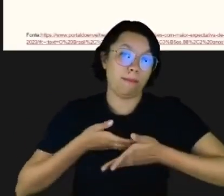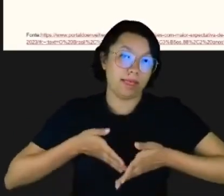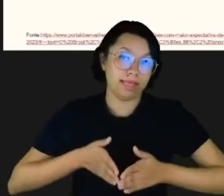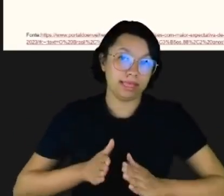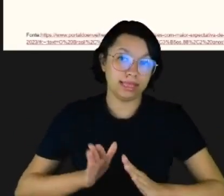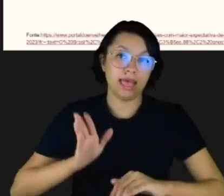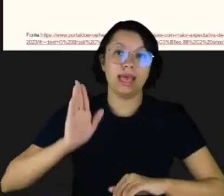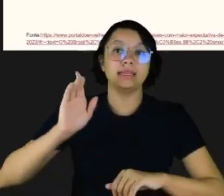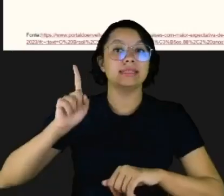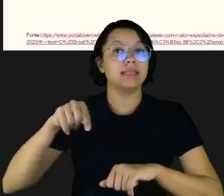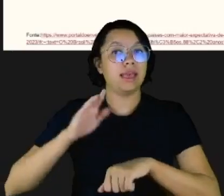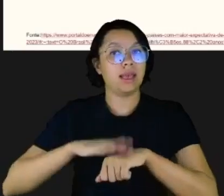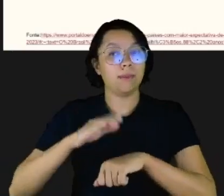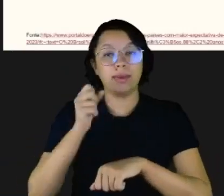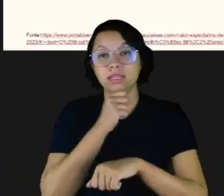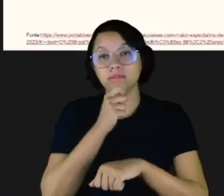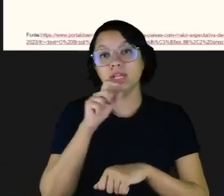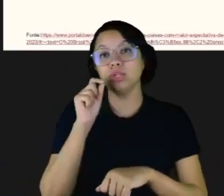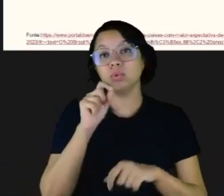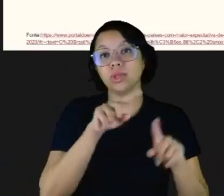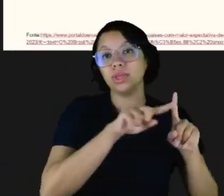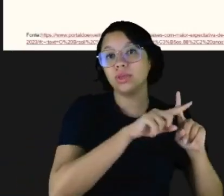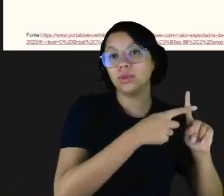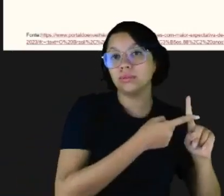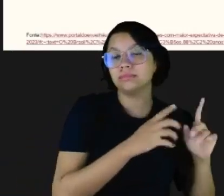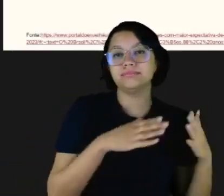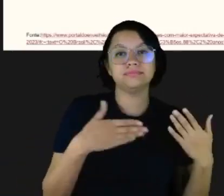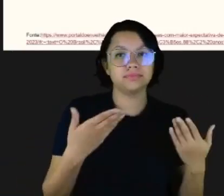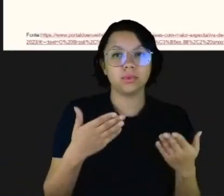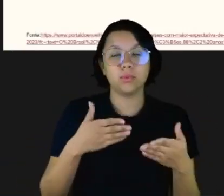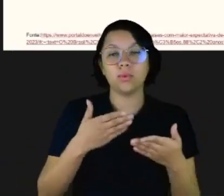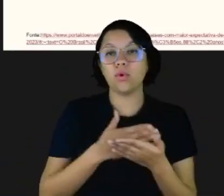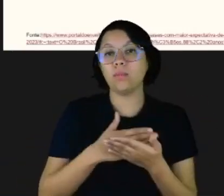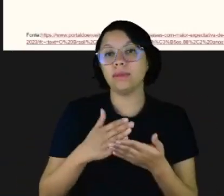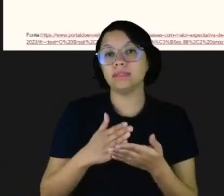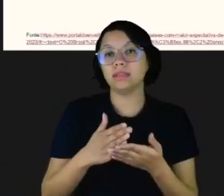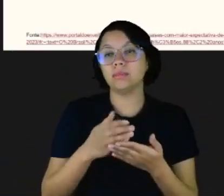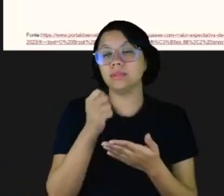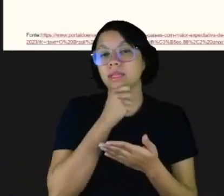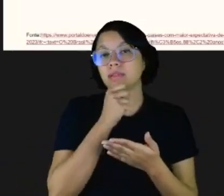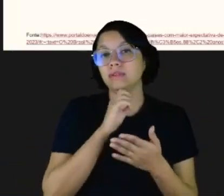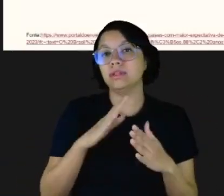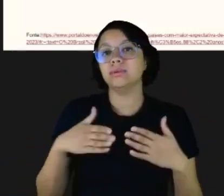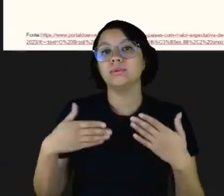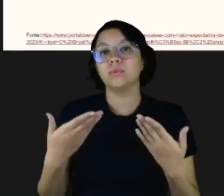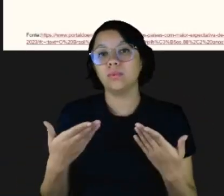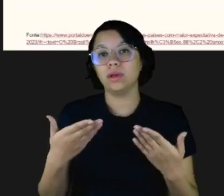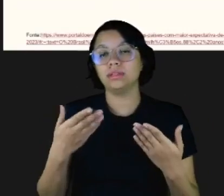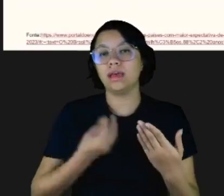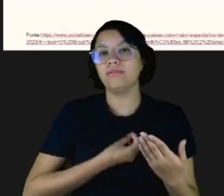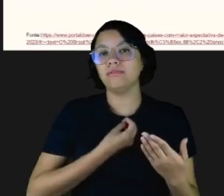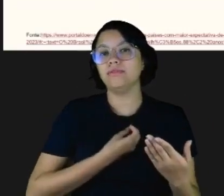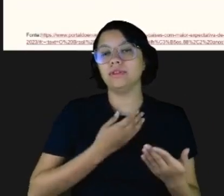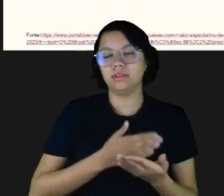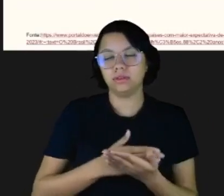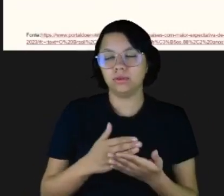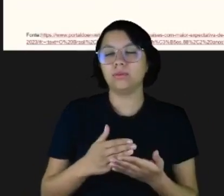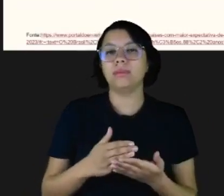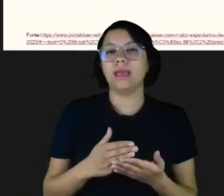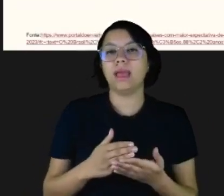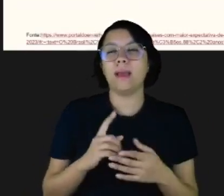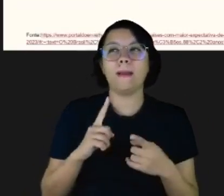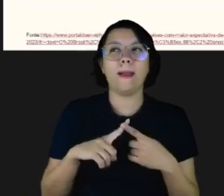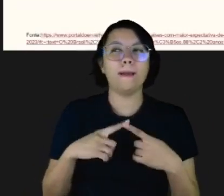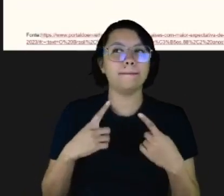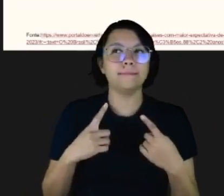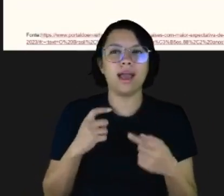ventre. Então, a gente começa a envelhecer desde o momento em que nós somos concebidos. Mas nós nos paramos para